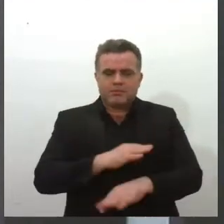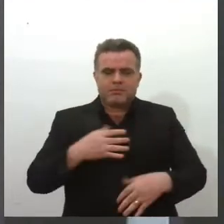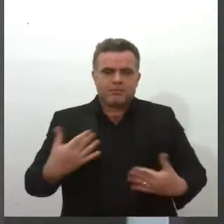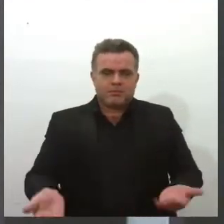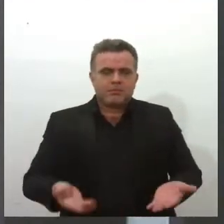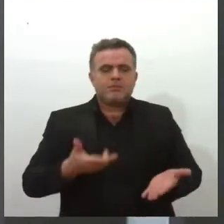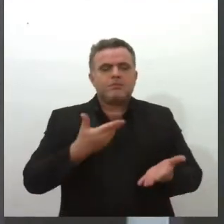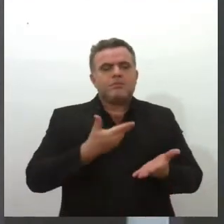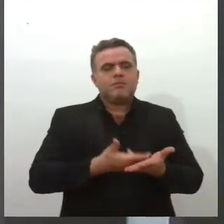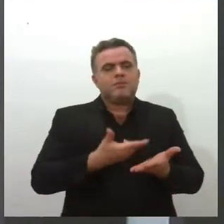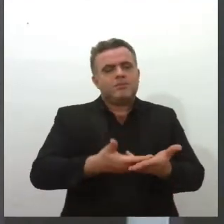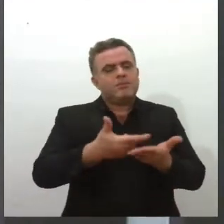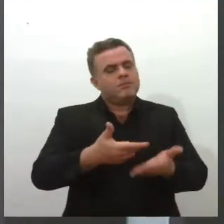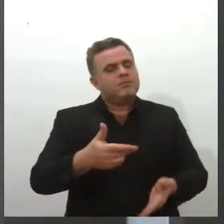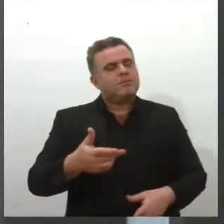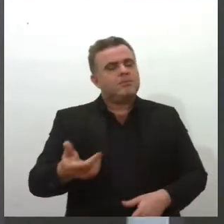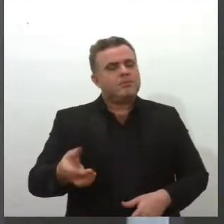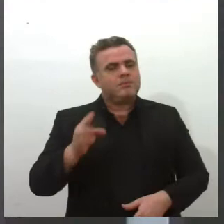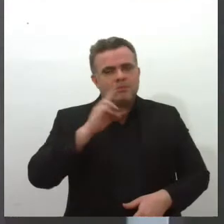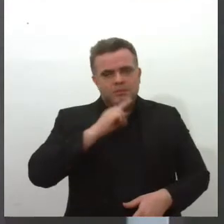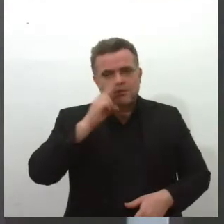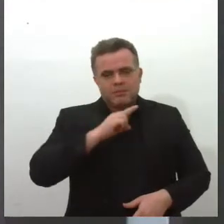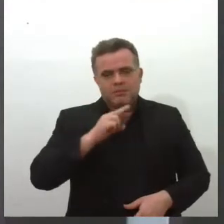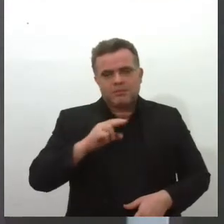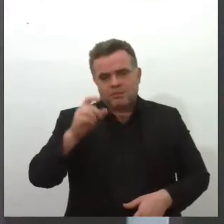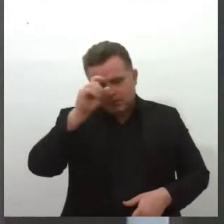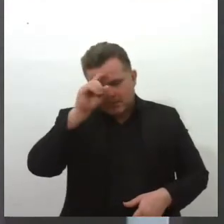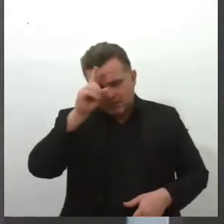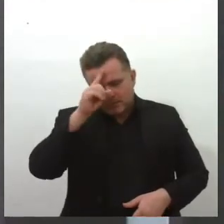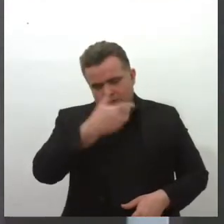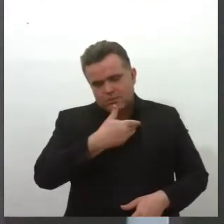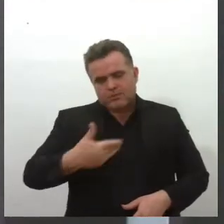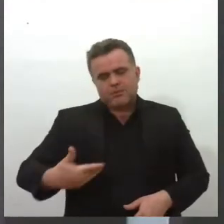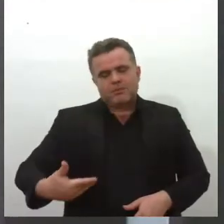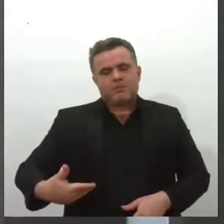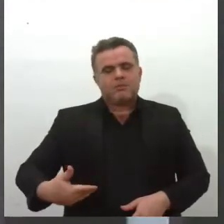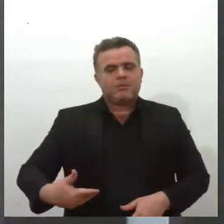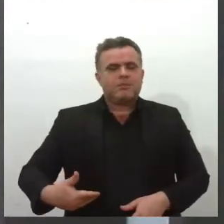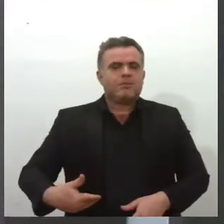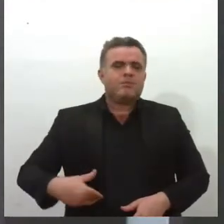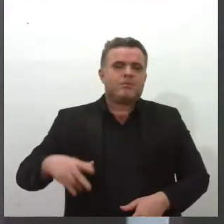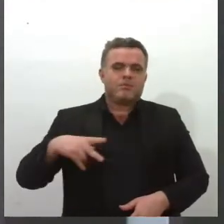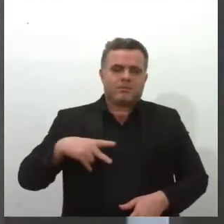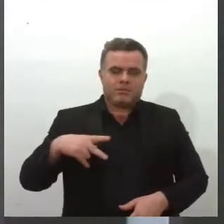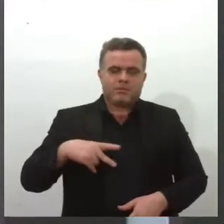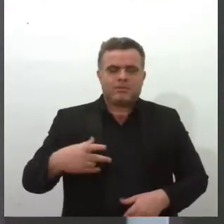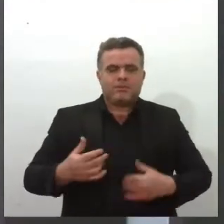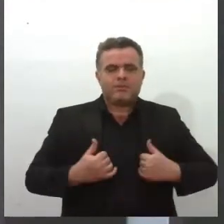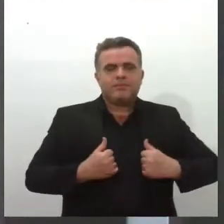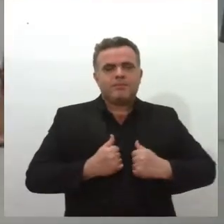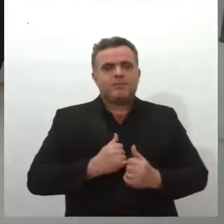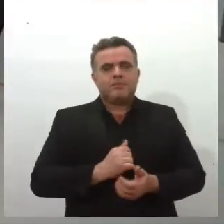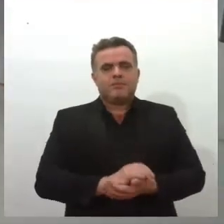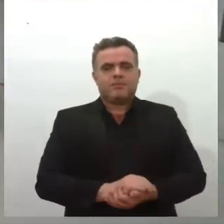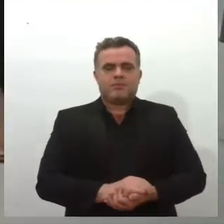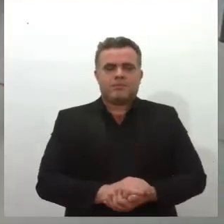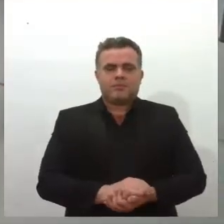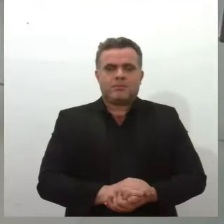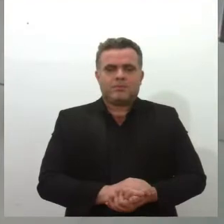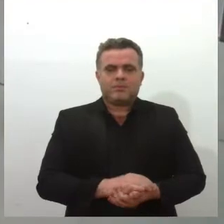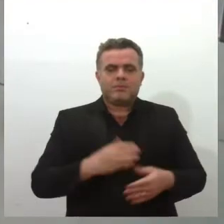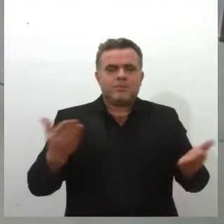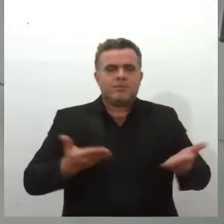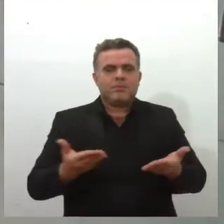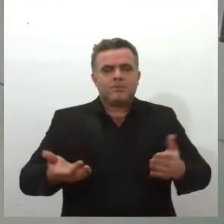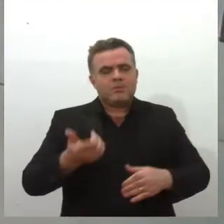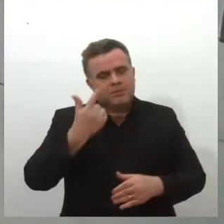23 pacientes em UTIs e 11 em enfermarias dos hospitais públicos e particulares. Agora vamos